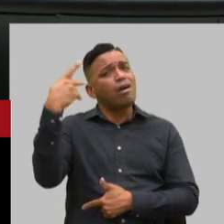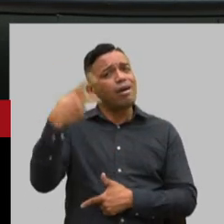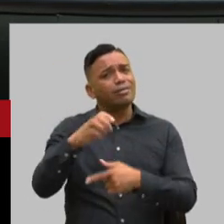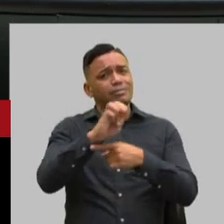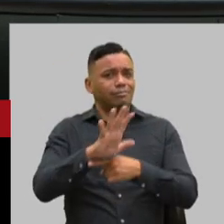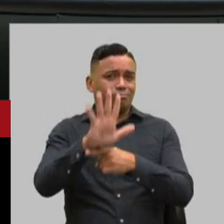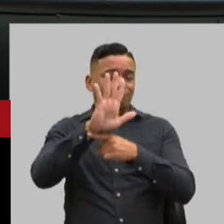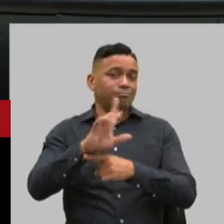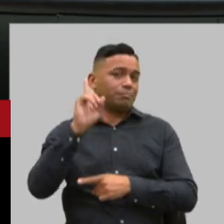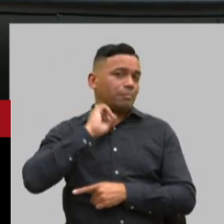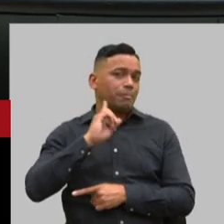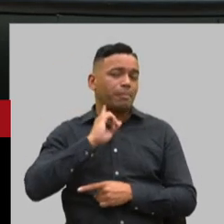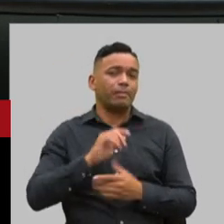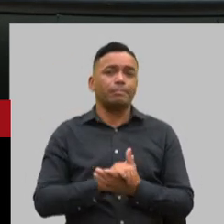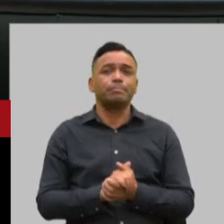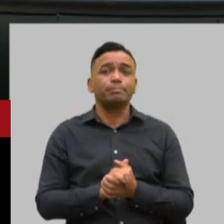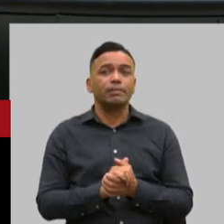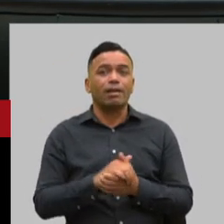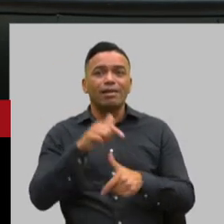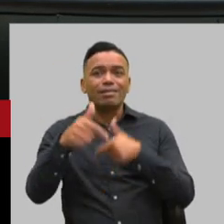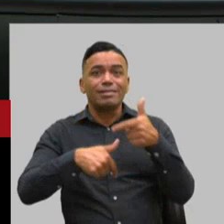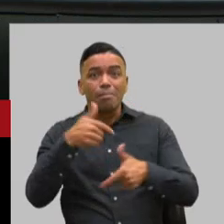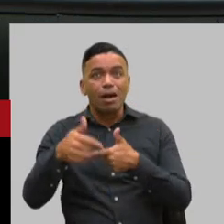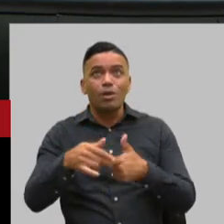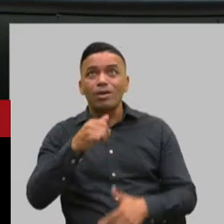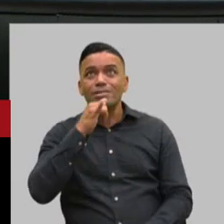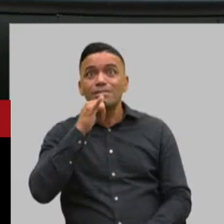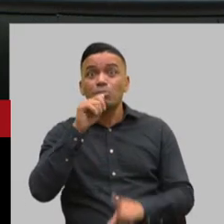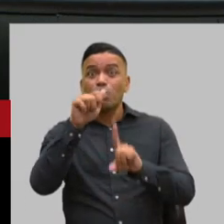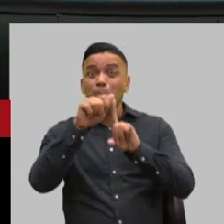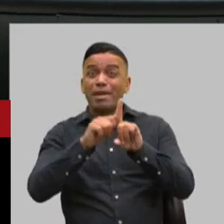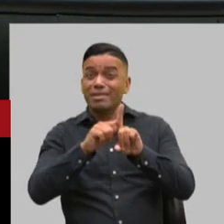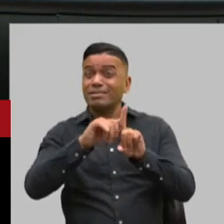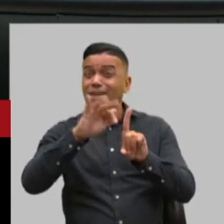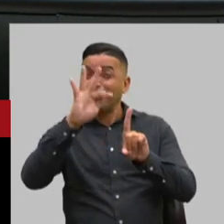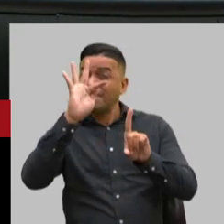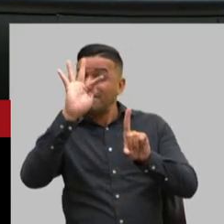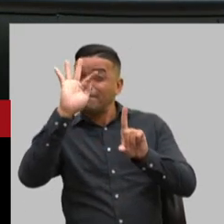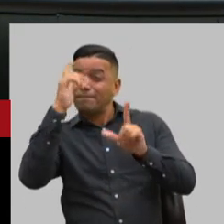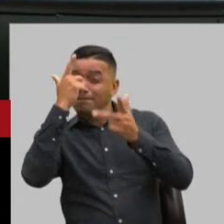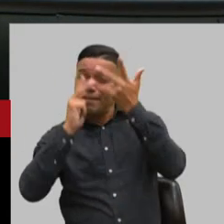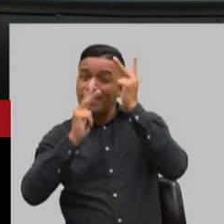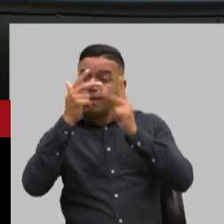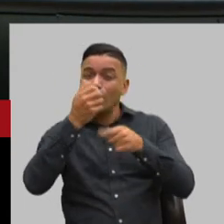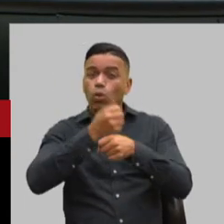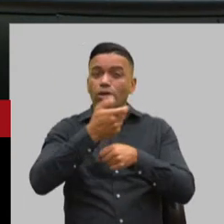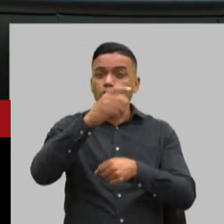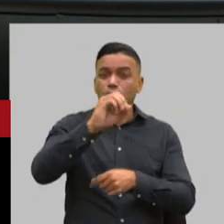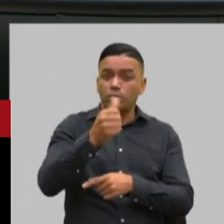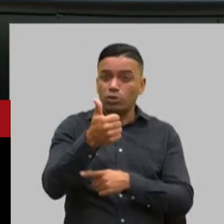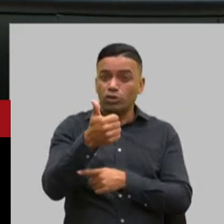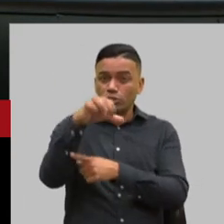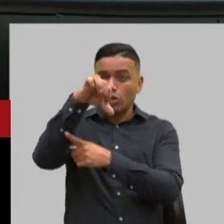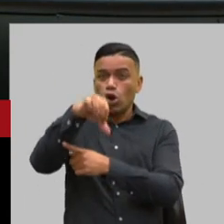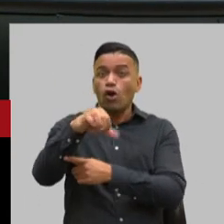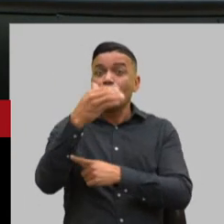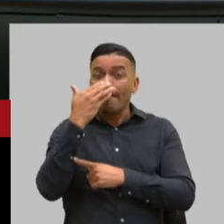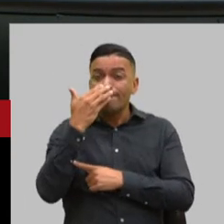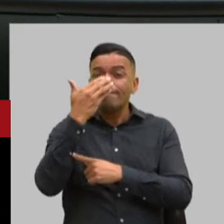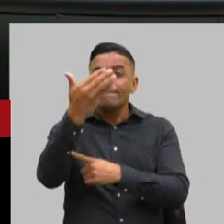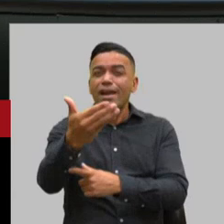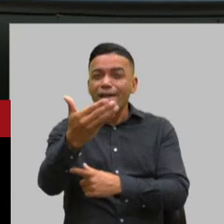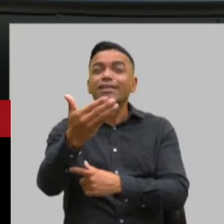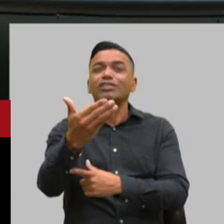o trabalho que, desde fevereiro de 2019, desempenhou à frente da região